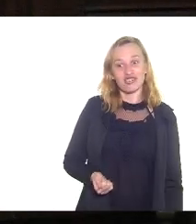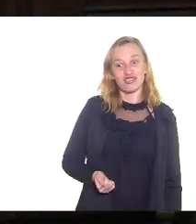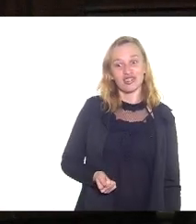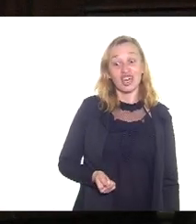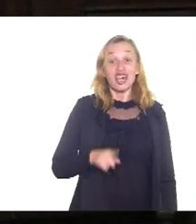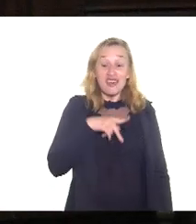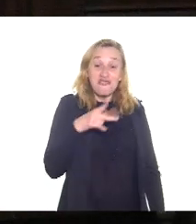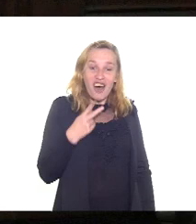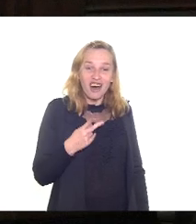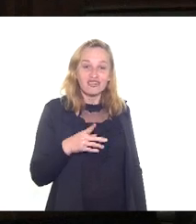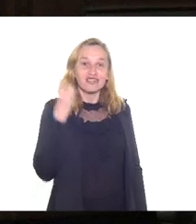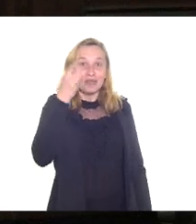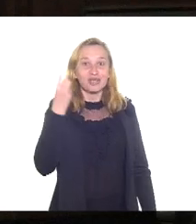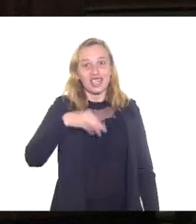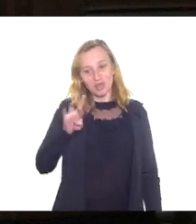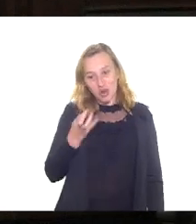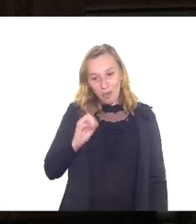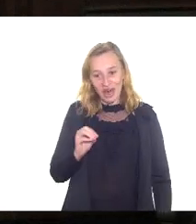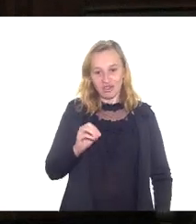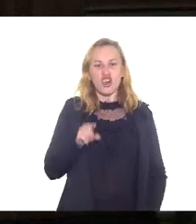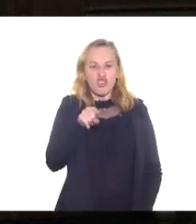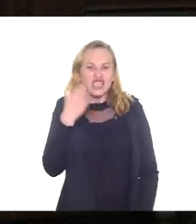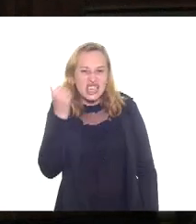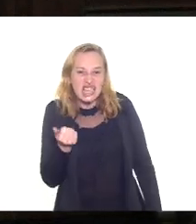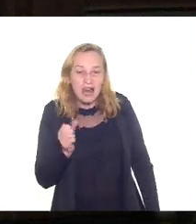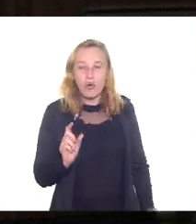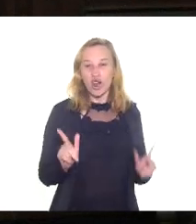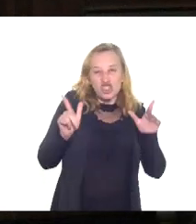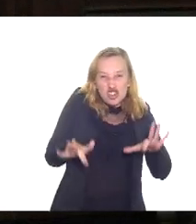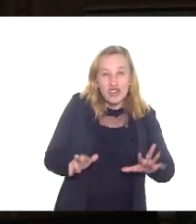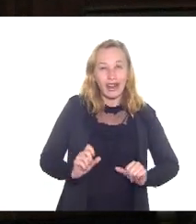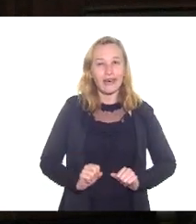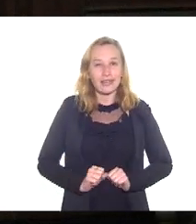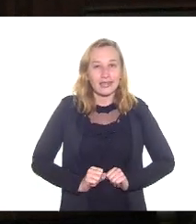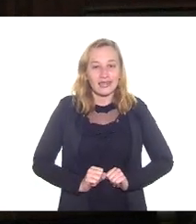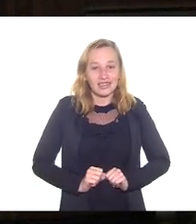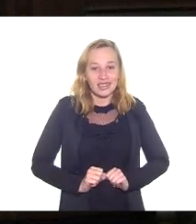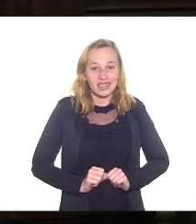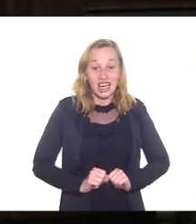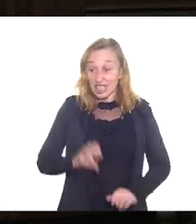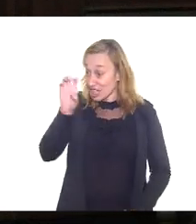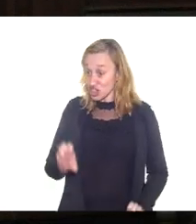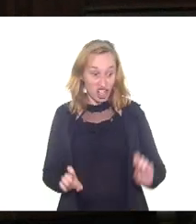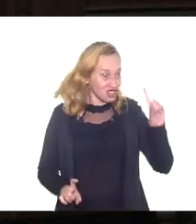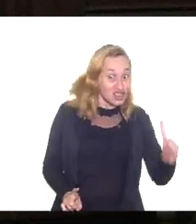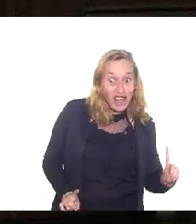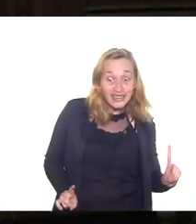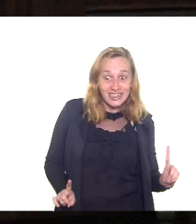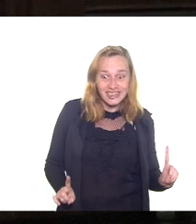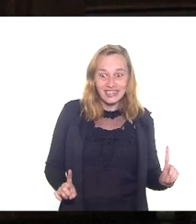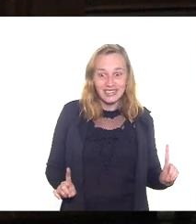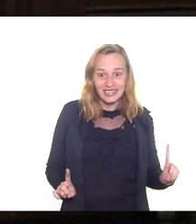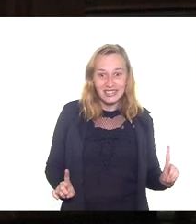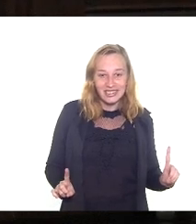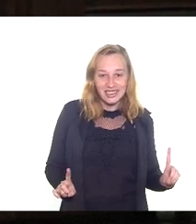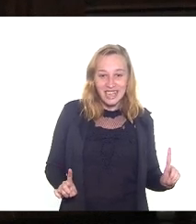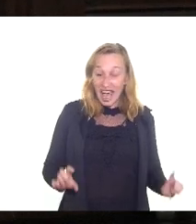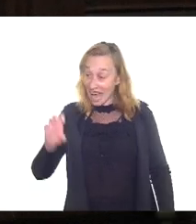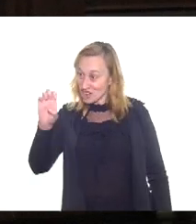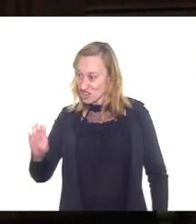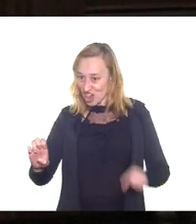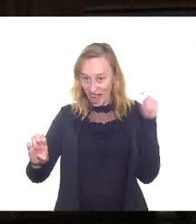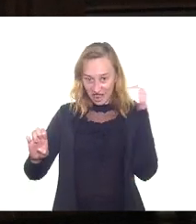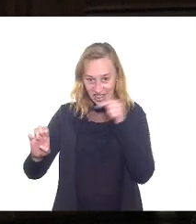ô deputado Márcio Galberto, você sabe qual é a diferença da esquerda para a direita? A